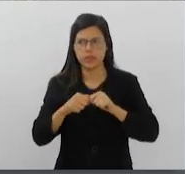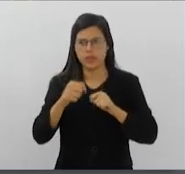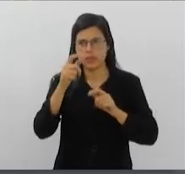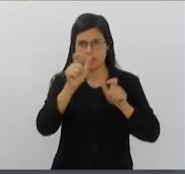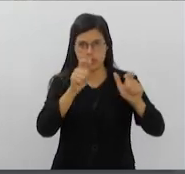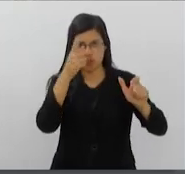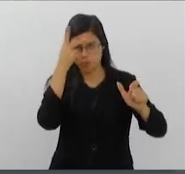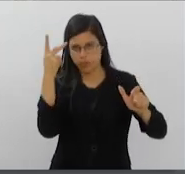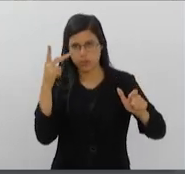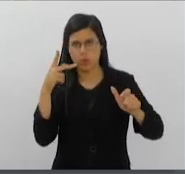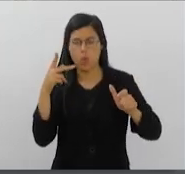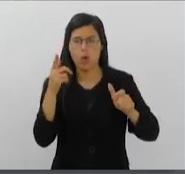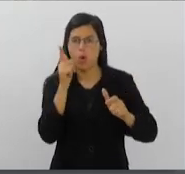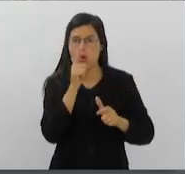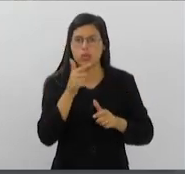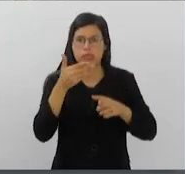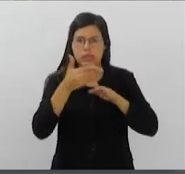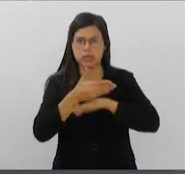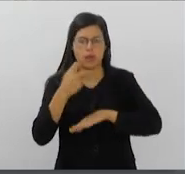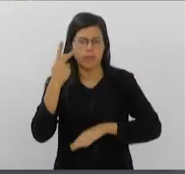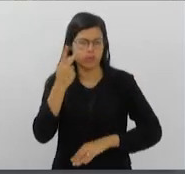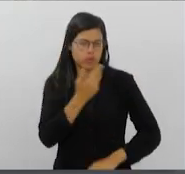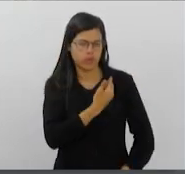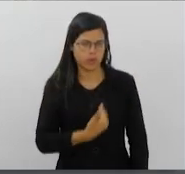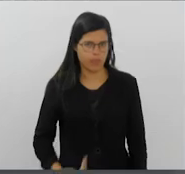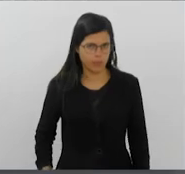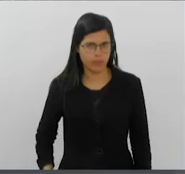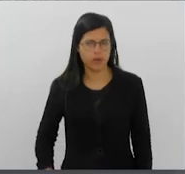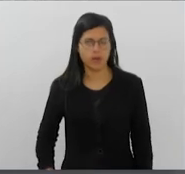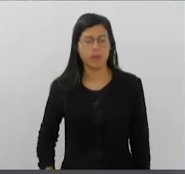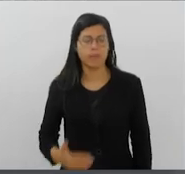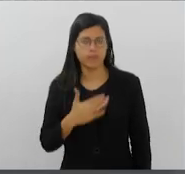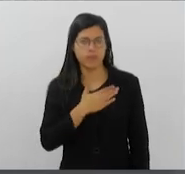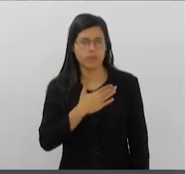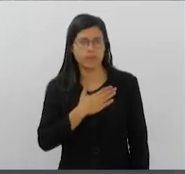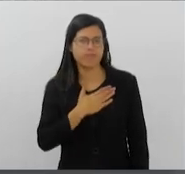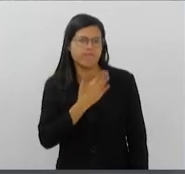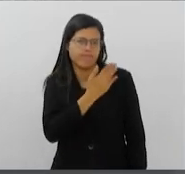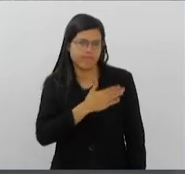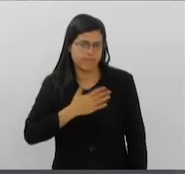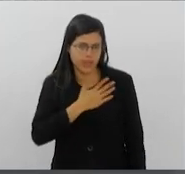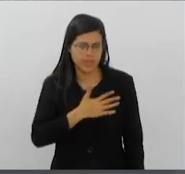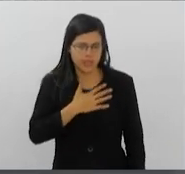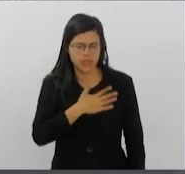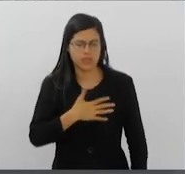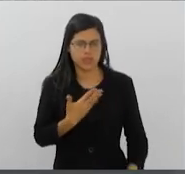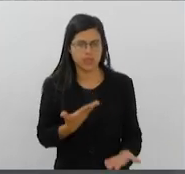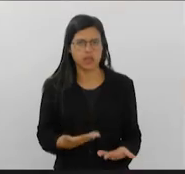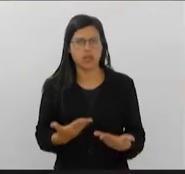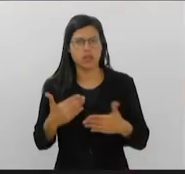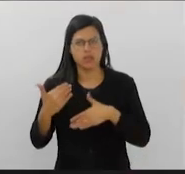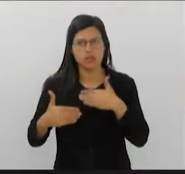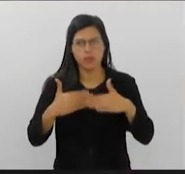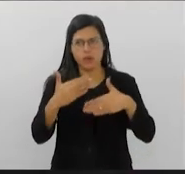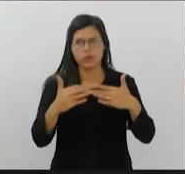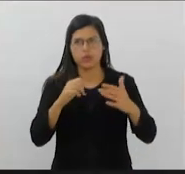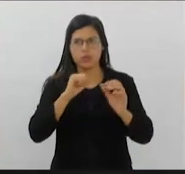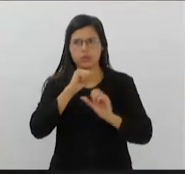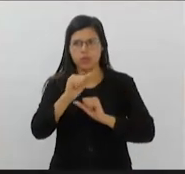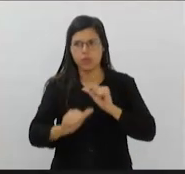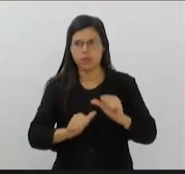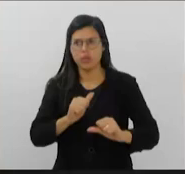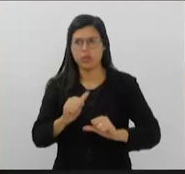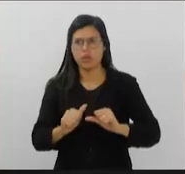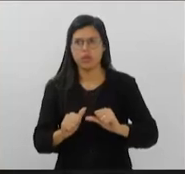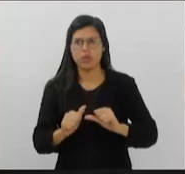pessoas tenham acesso às políticas públicas. E, para mim, é uma honra estar fazendo parte desse processo de mudança.